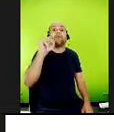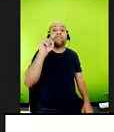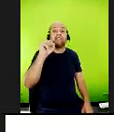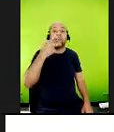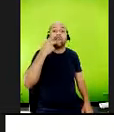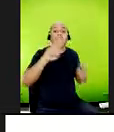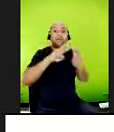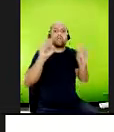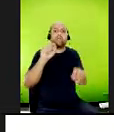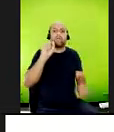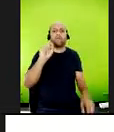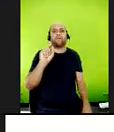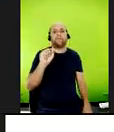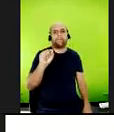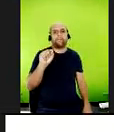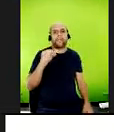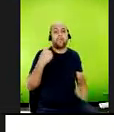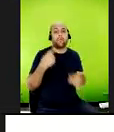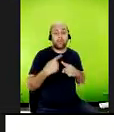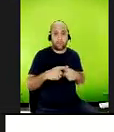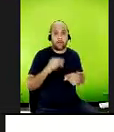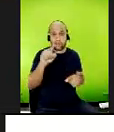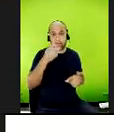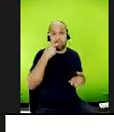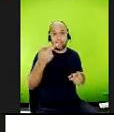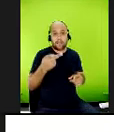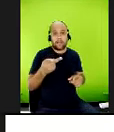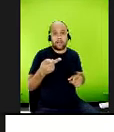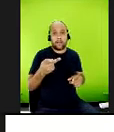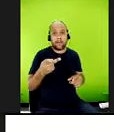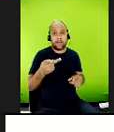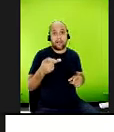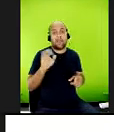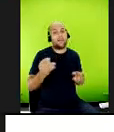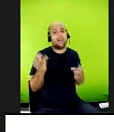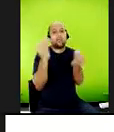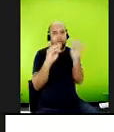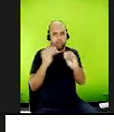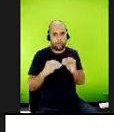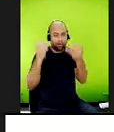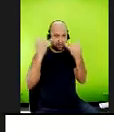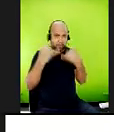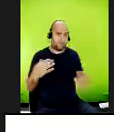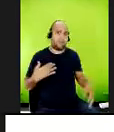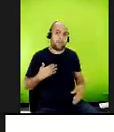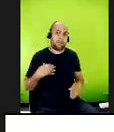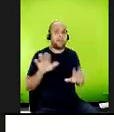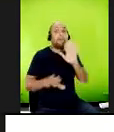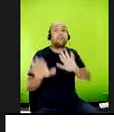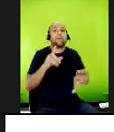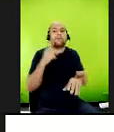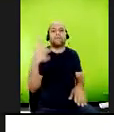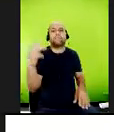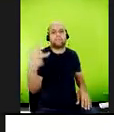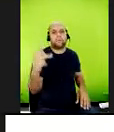isso porque o que você tirar desrespeito essa construção que eu não falei da minha então vai depender da Sula